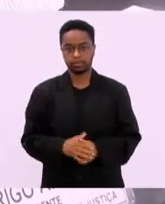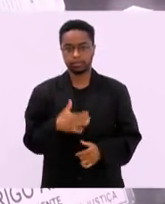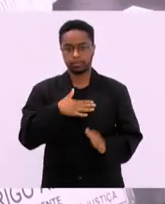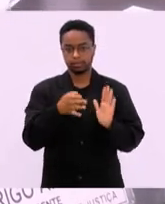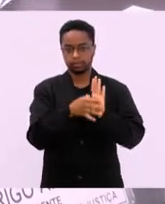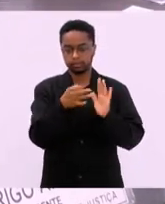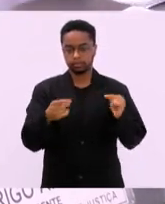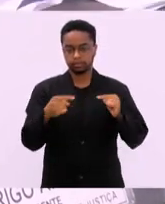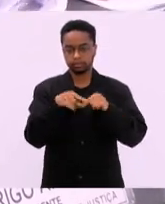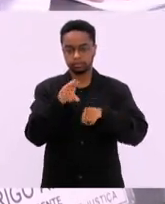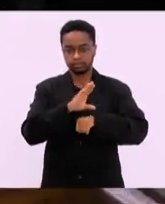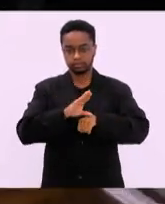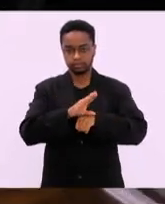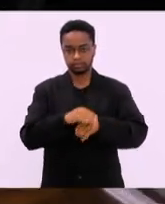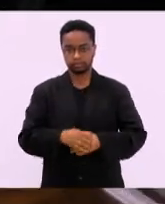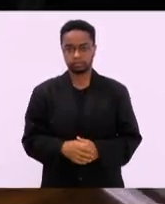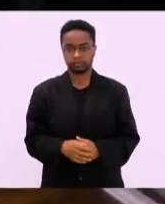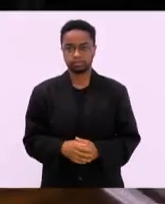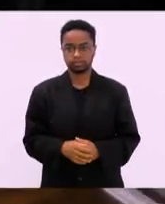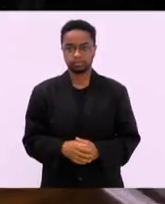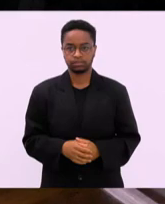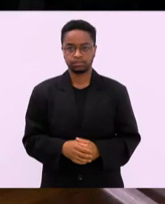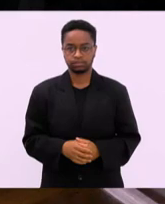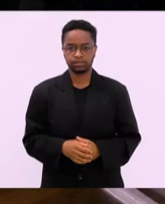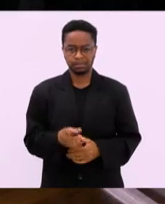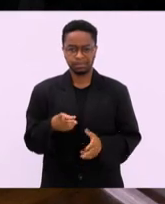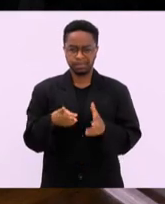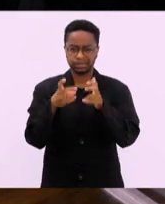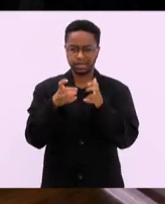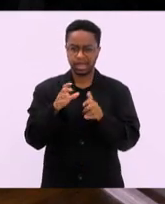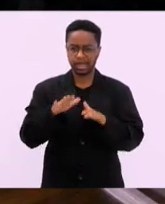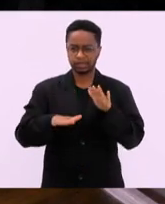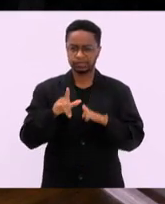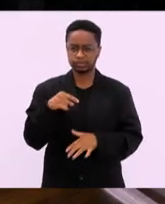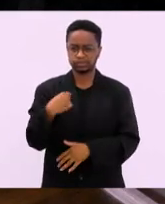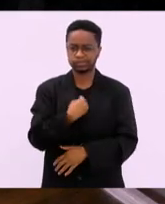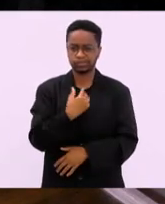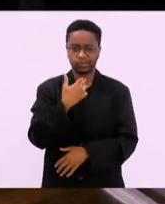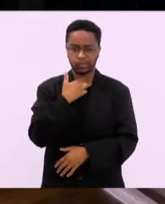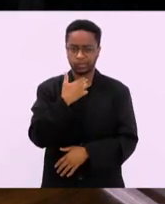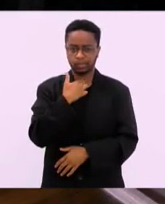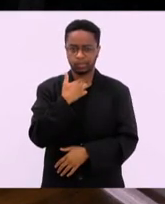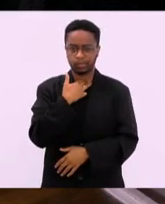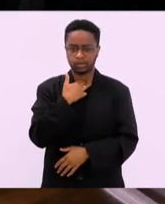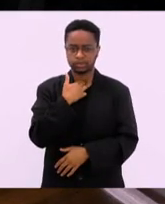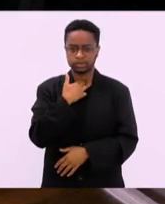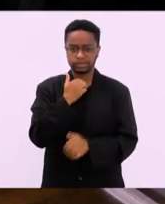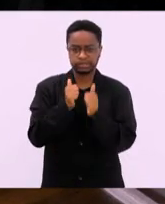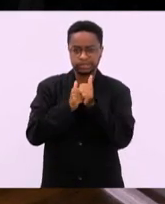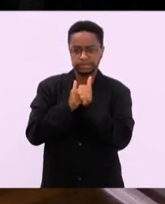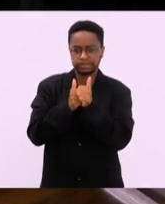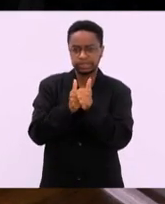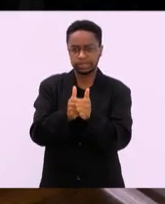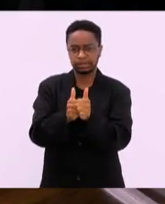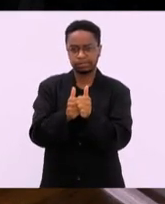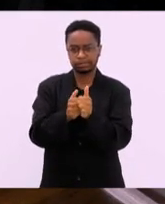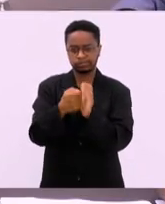pela constitucionalidade. Você veja, presidente, que muitas vezes a gente não pode ir na literalidade do termo,